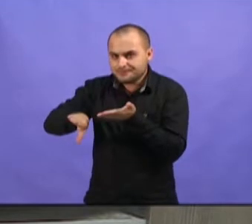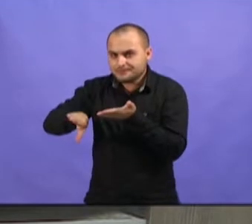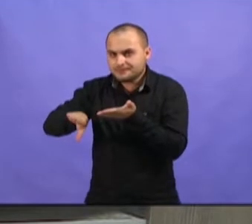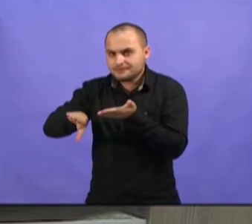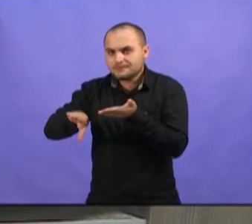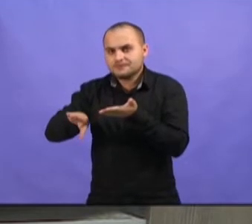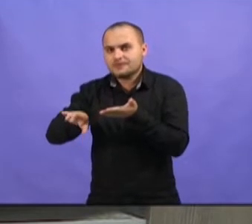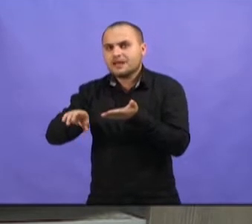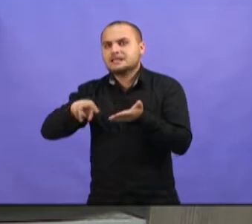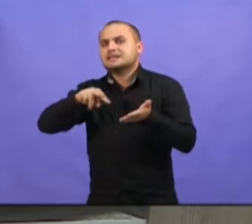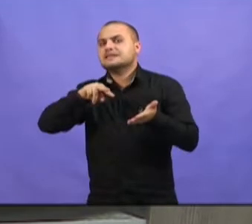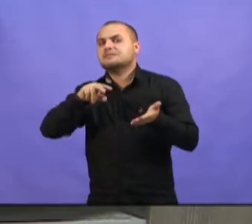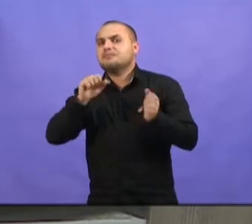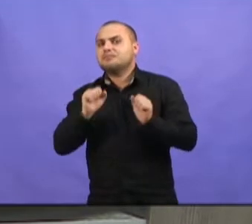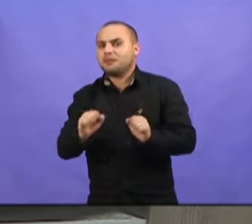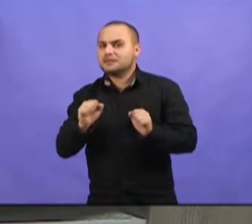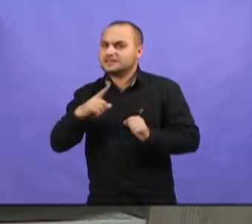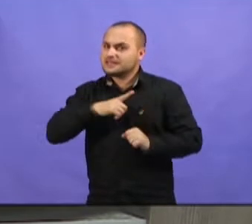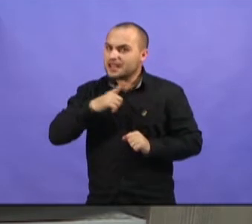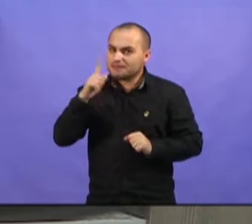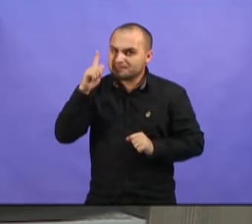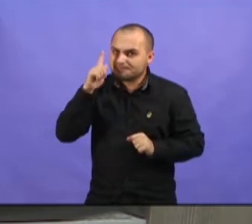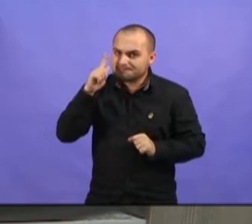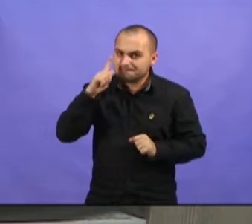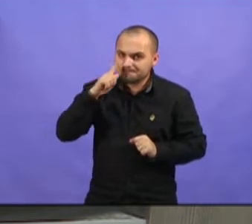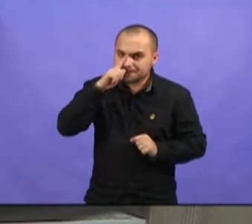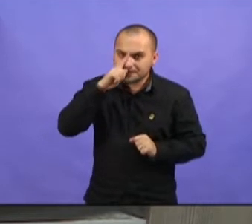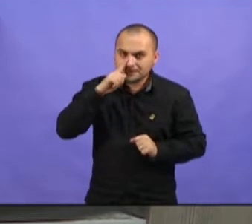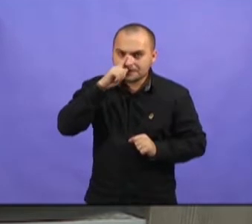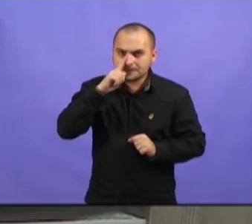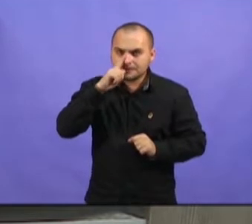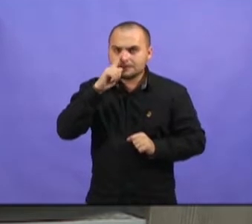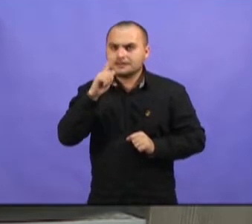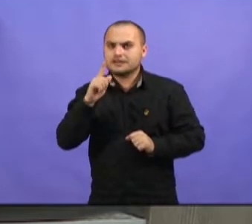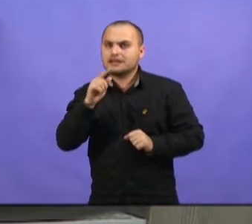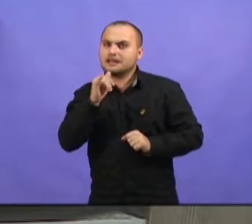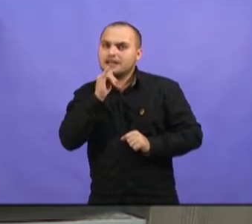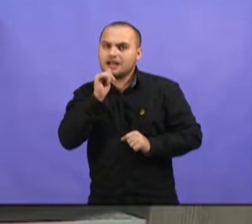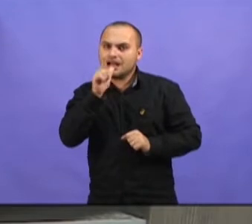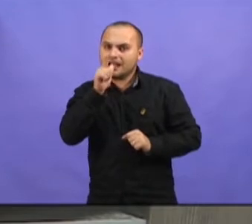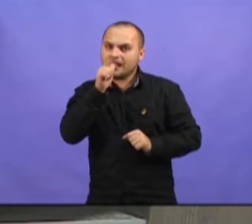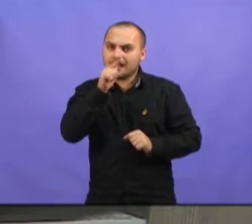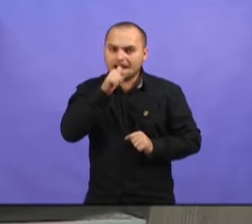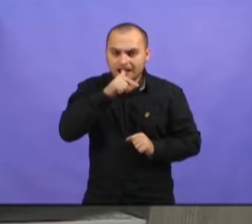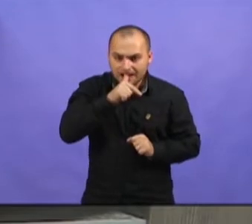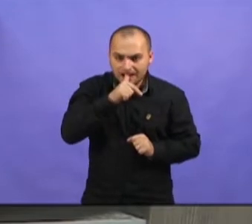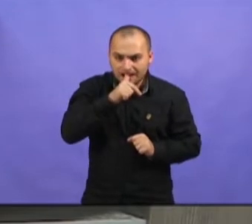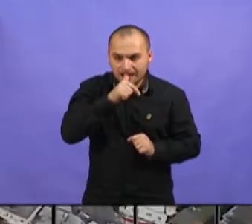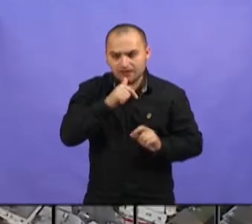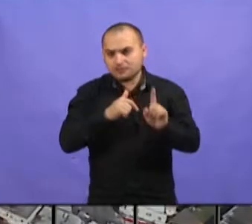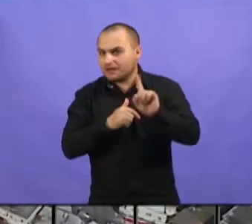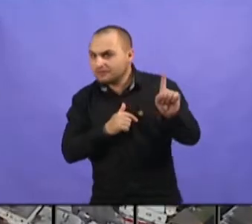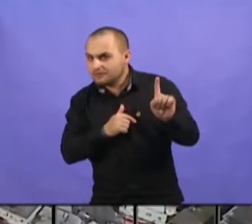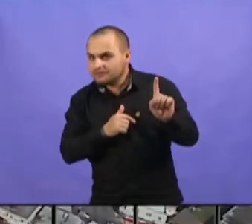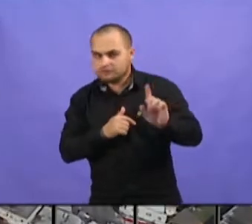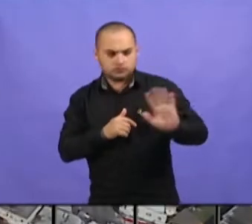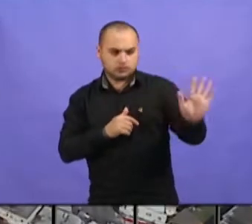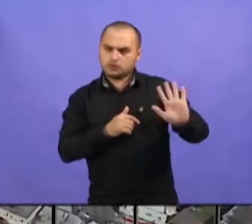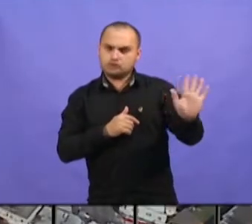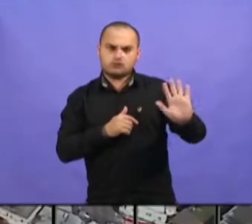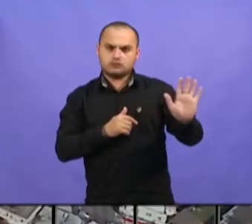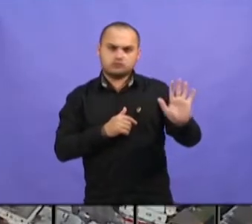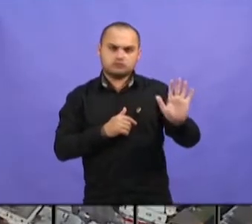as complicações? Certo. Poderá haver disfunção erétil ou não? Certo. Disfunção erétil não está associada,